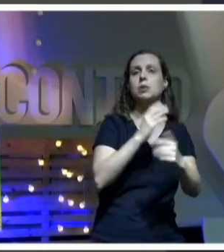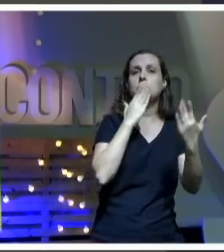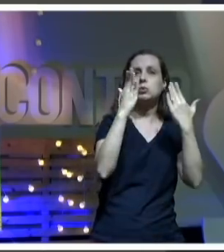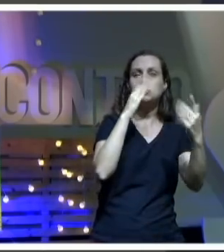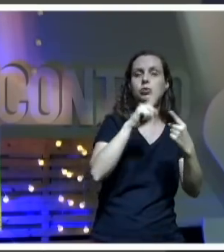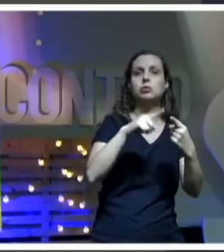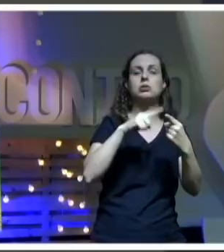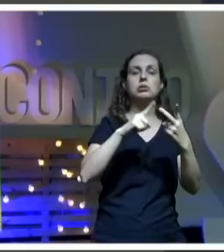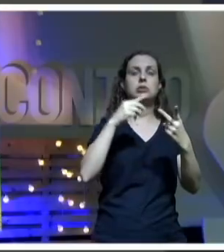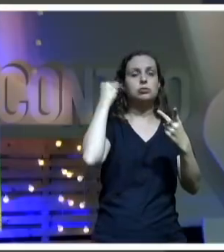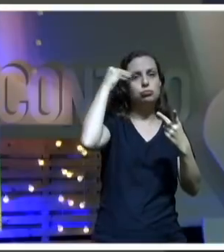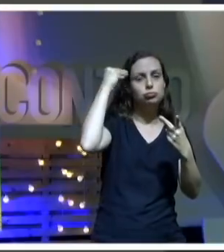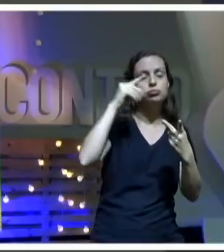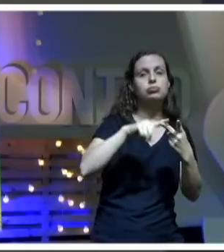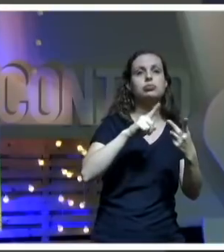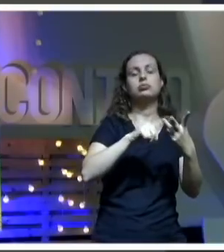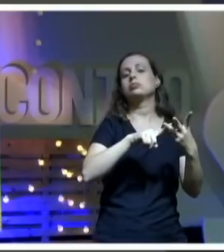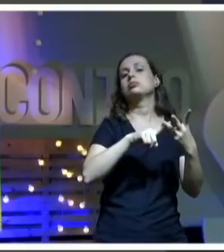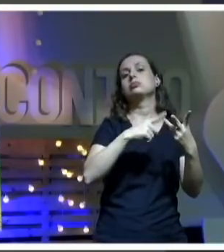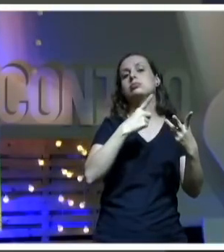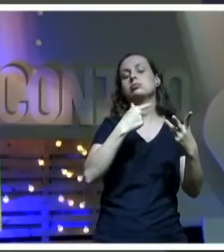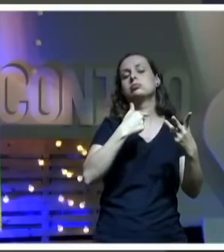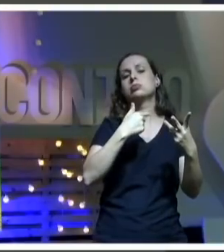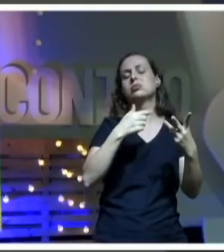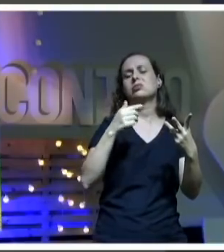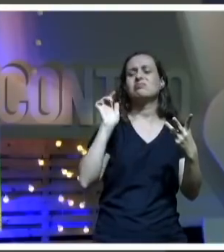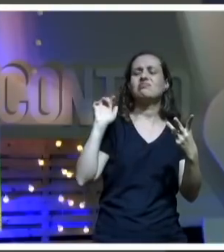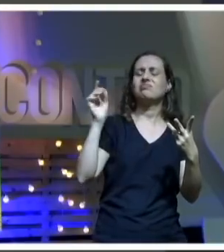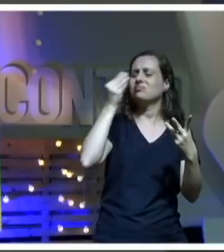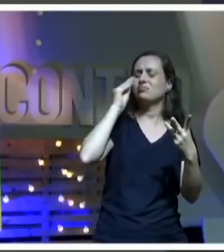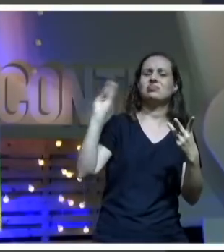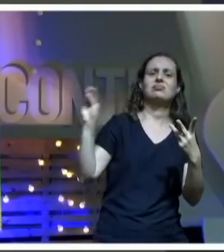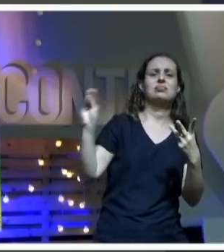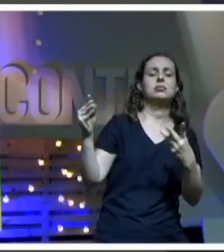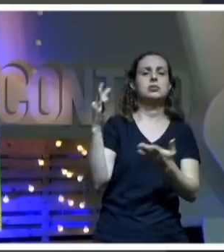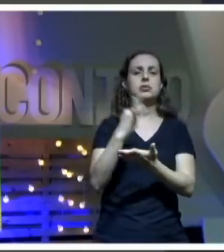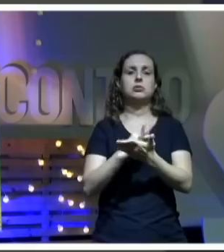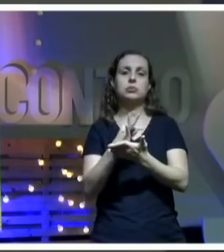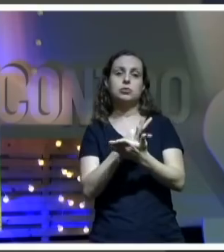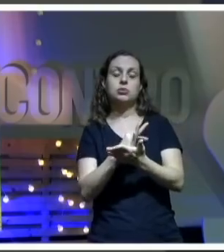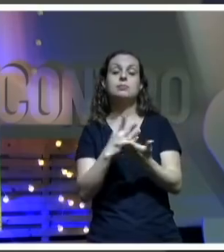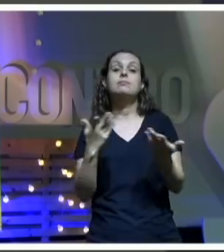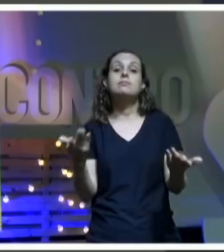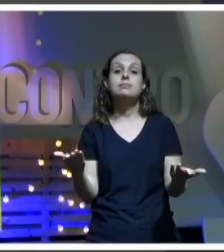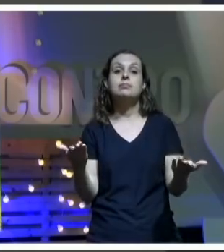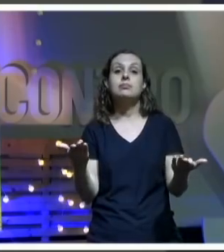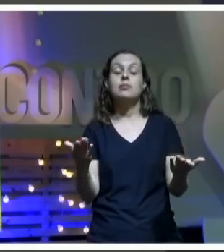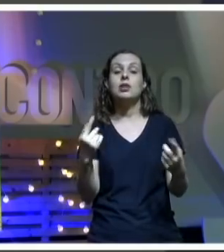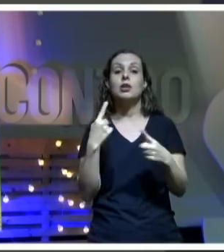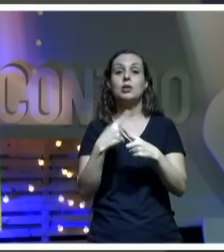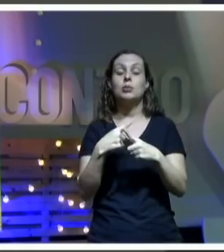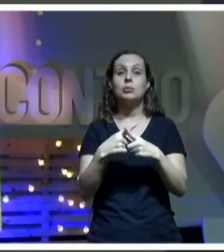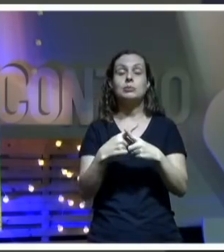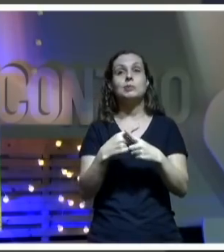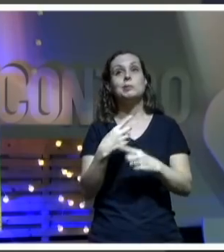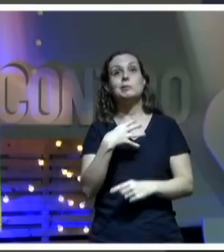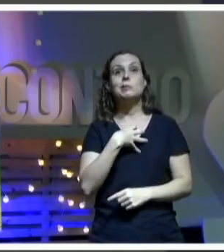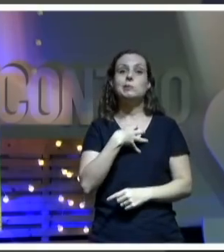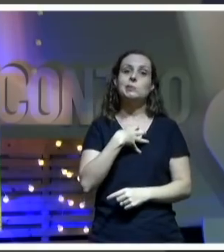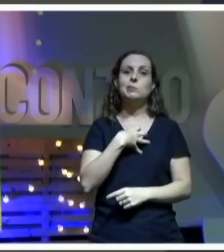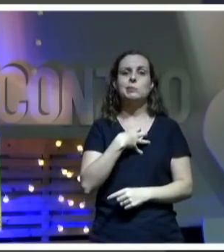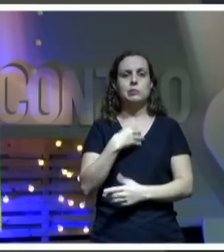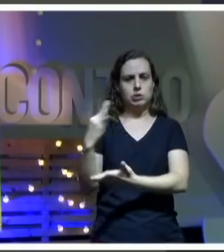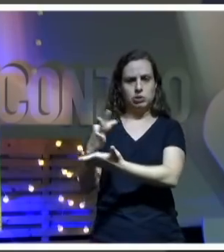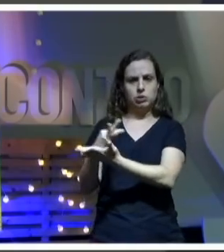um curso de psicanálise do que um curso de teologia porque ele está tendo uma reta o edu é porque a tecnologia